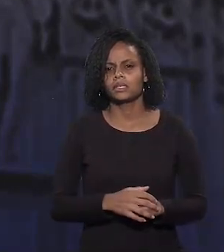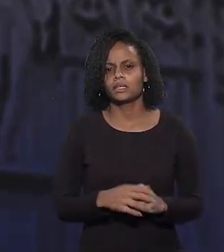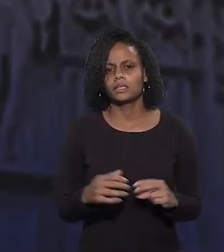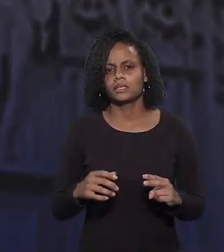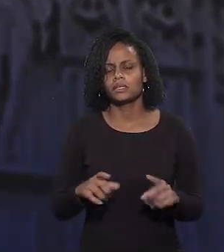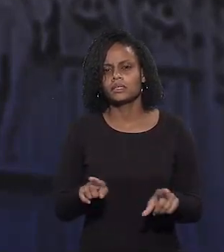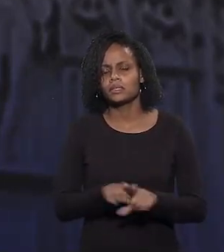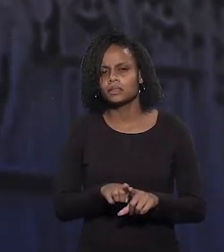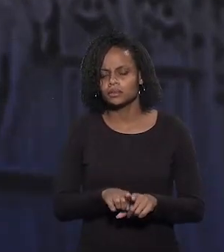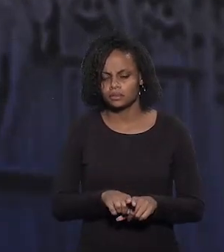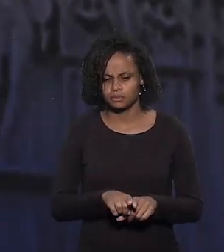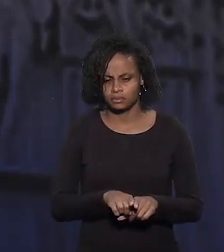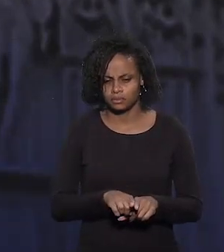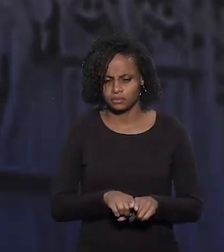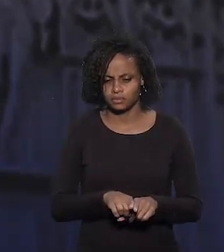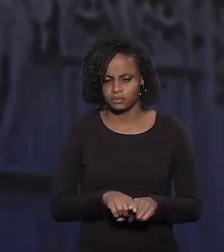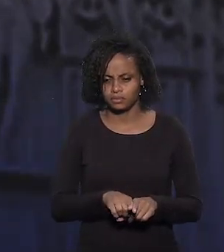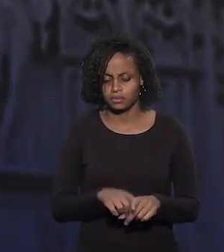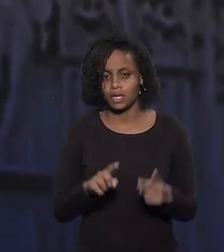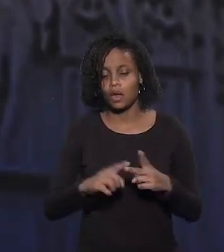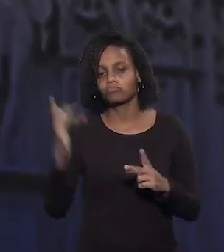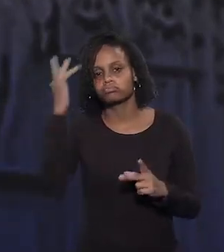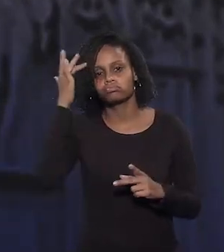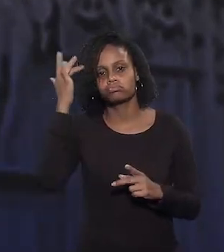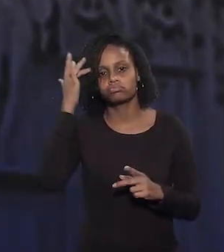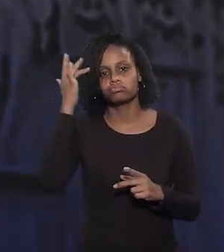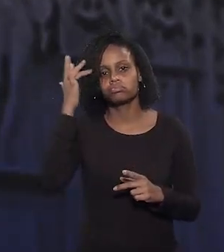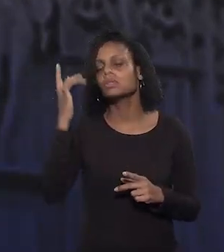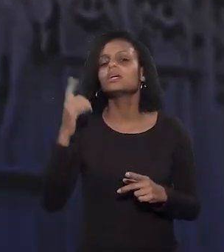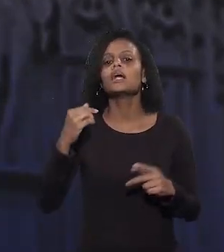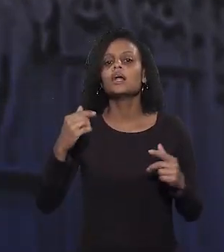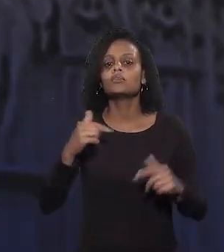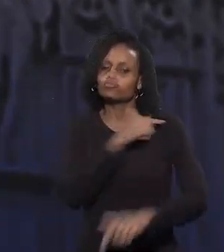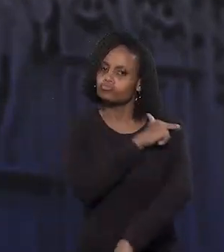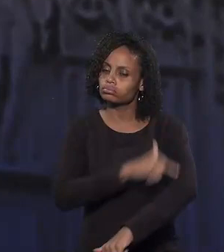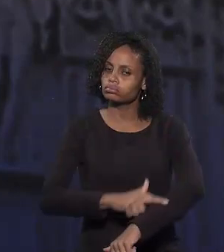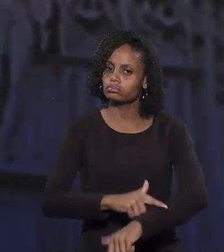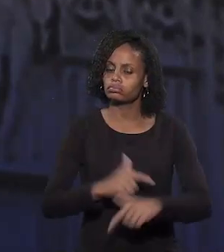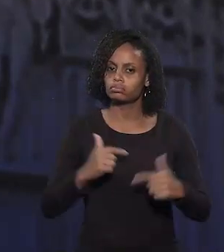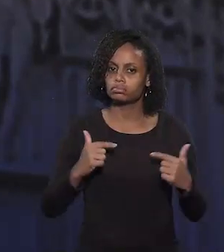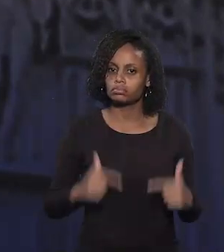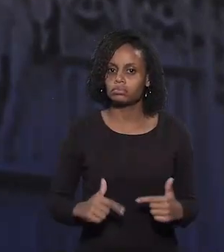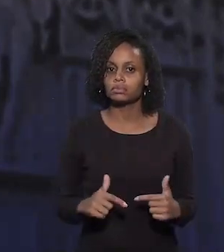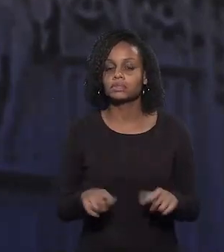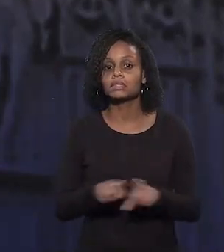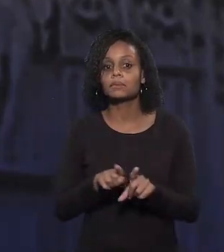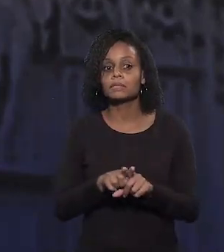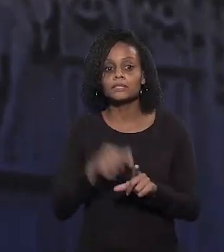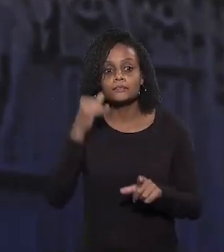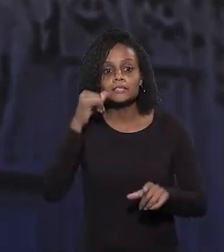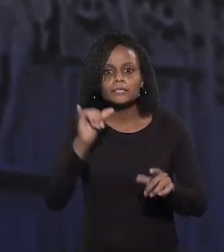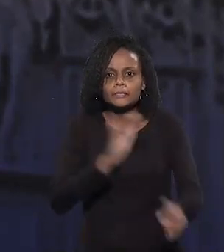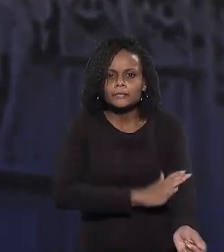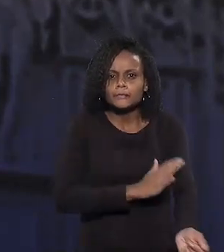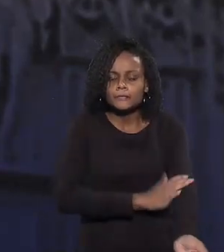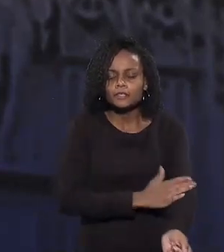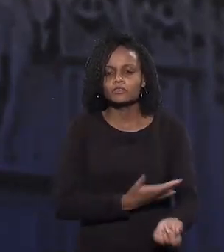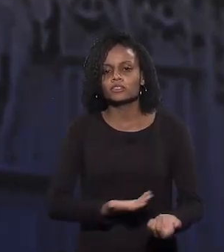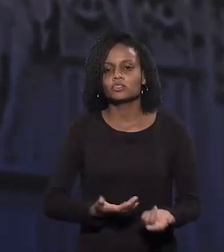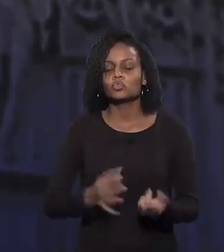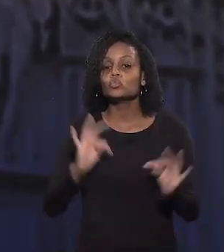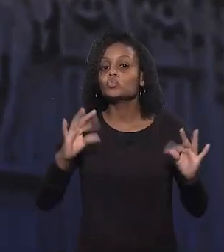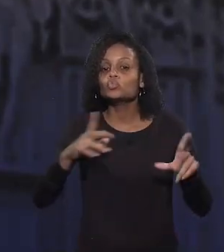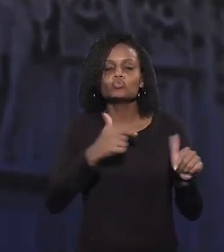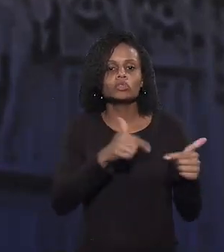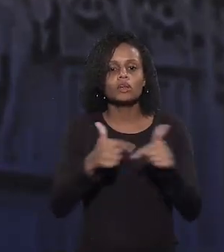também de perceber um amadurecimento, tanto no comportamento da pessoa, na compulsão da pessoa, que